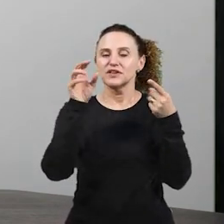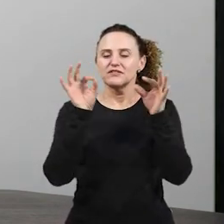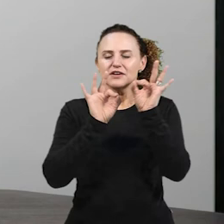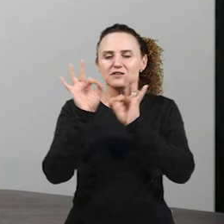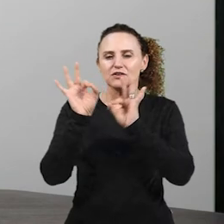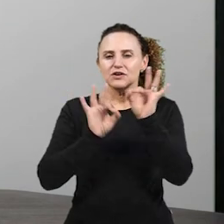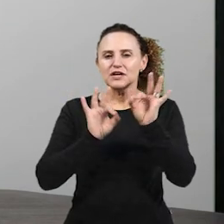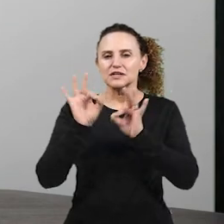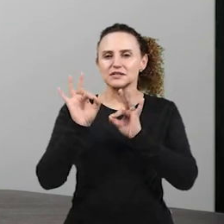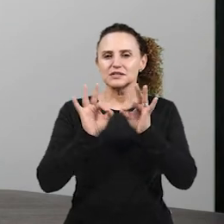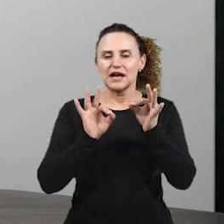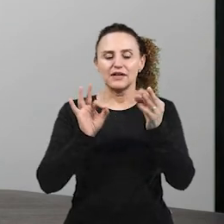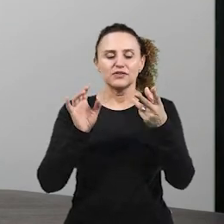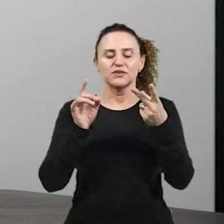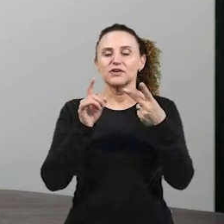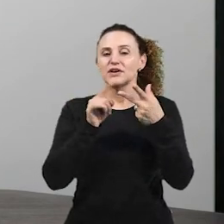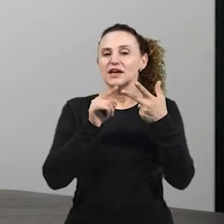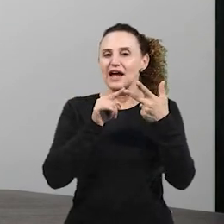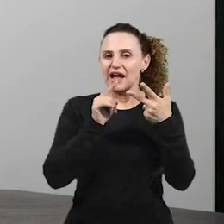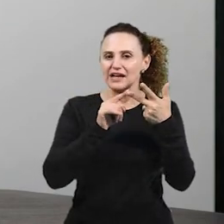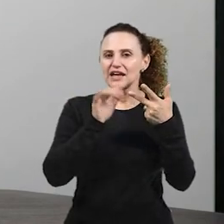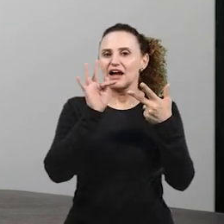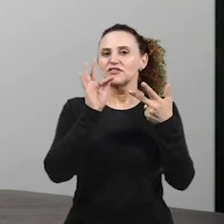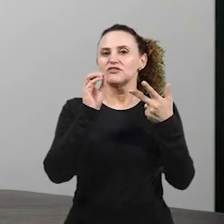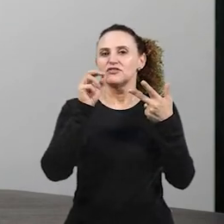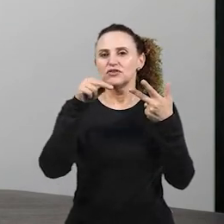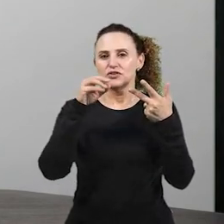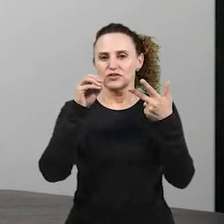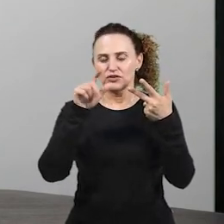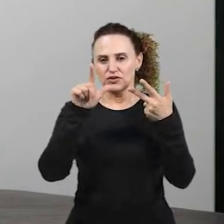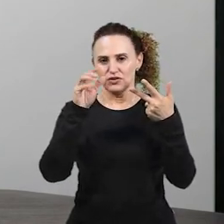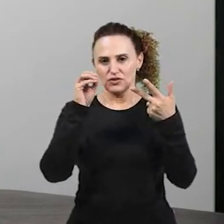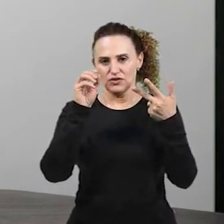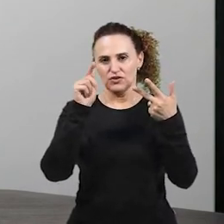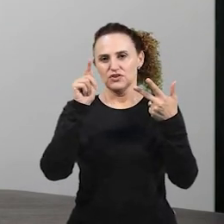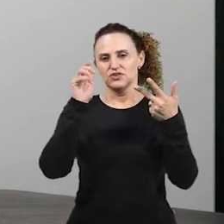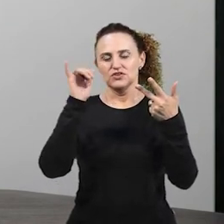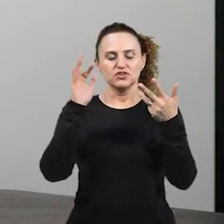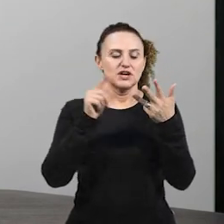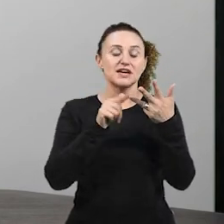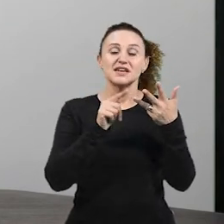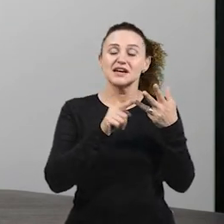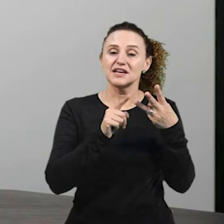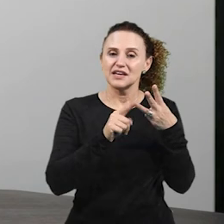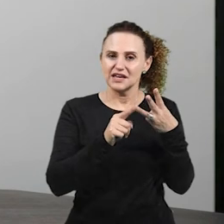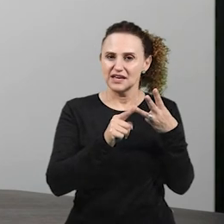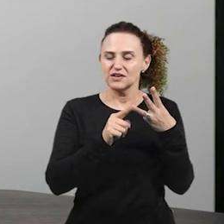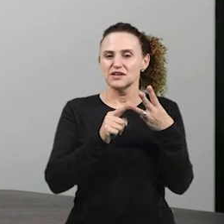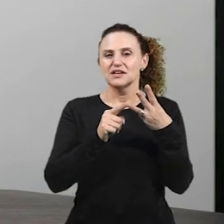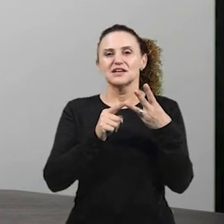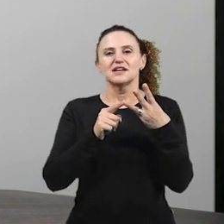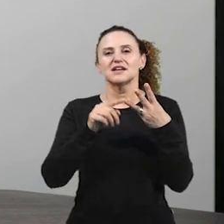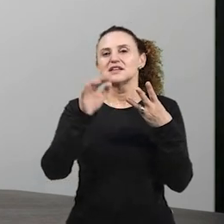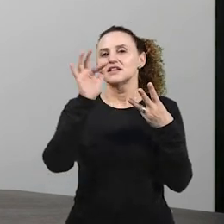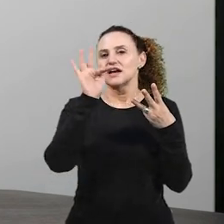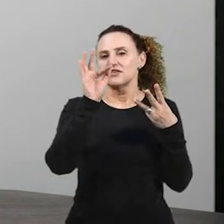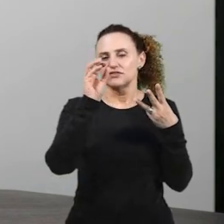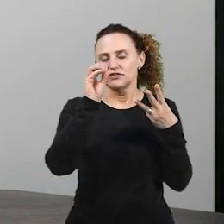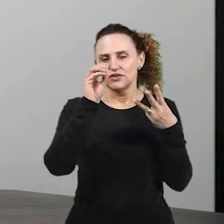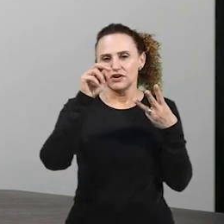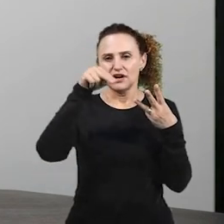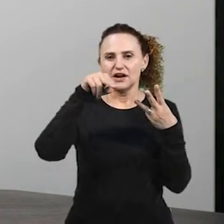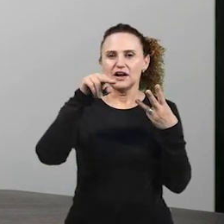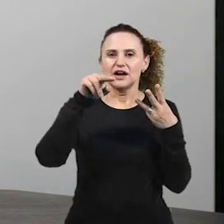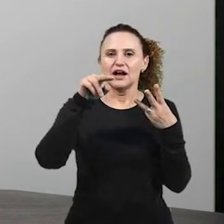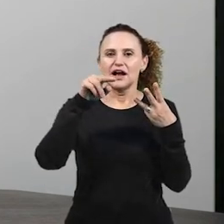organizado de acordo com a língua que aí vai ser a fonologia e os sons eles se organizam um formas em